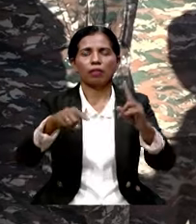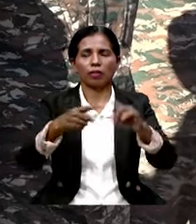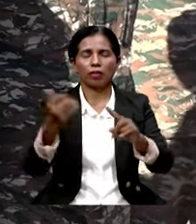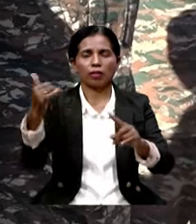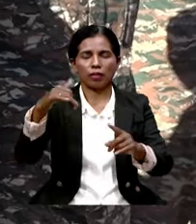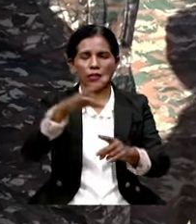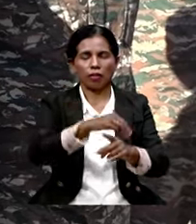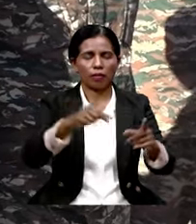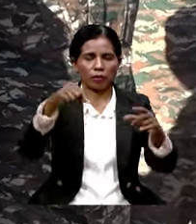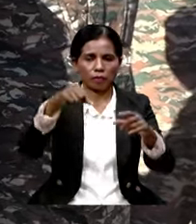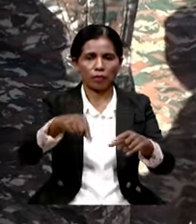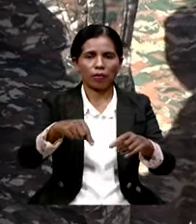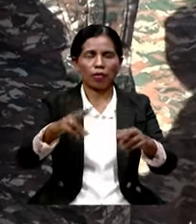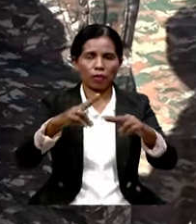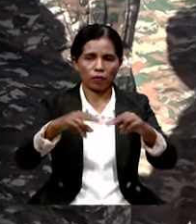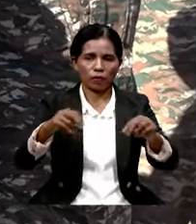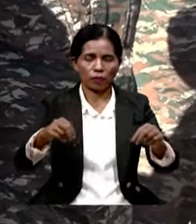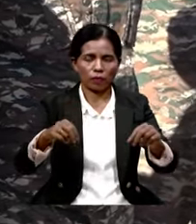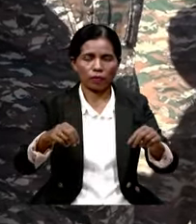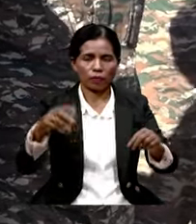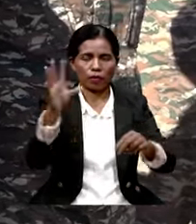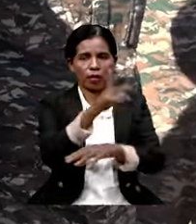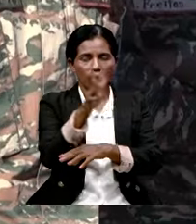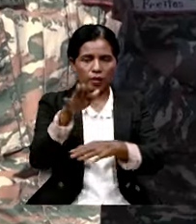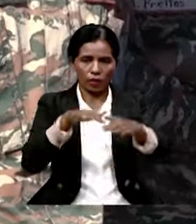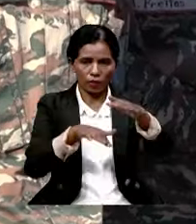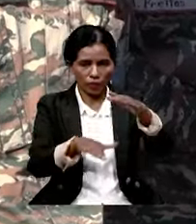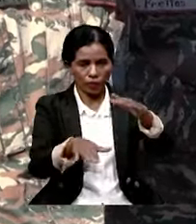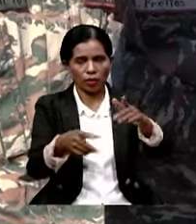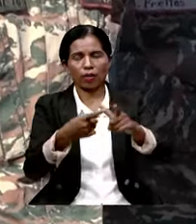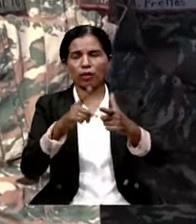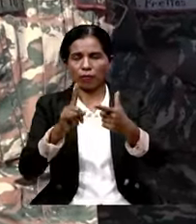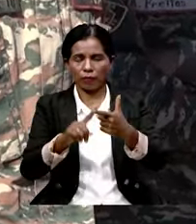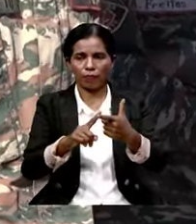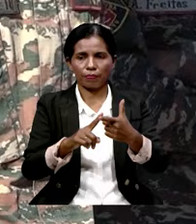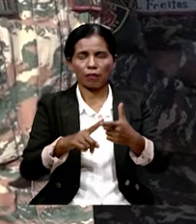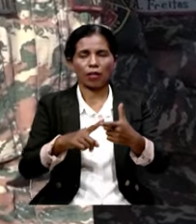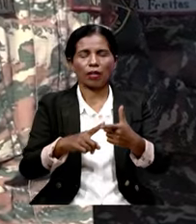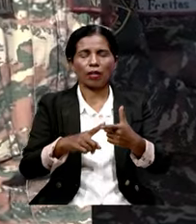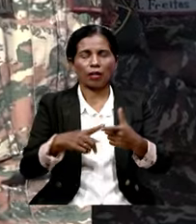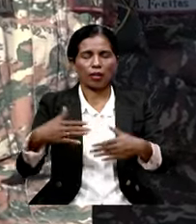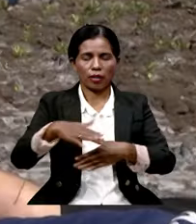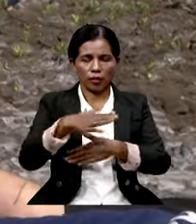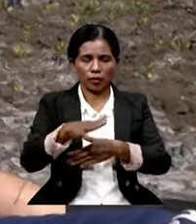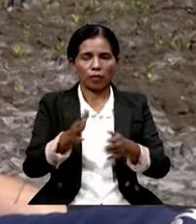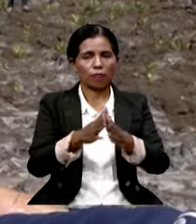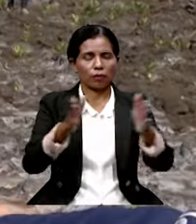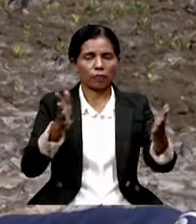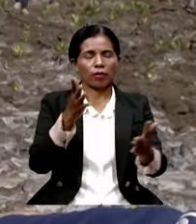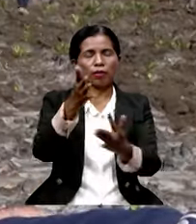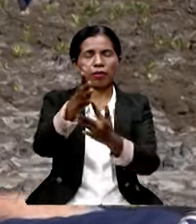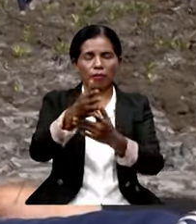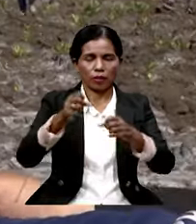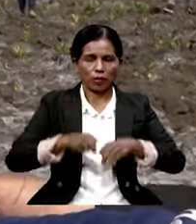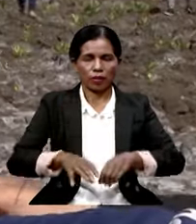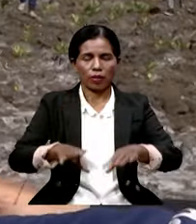tolong sira mai tolong ya mangrove ekosistem mangrove depois de ikan sirene bot mak poin tama ya tasiklan